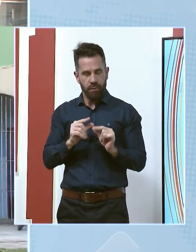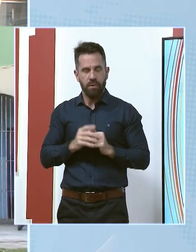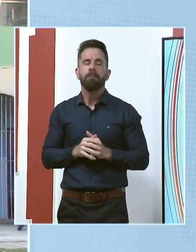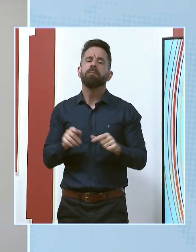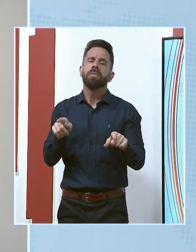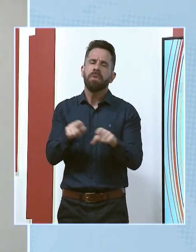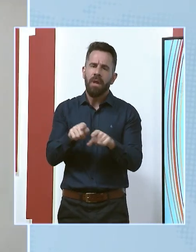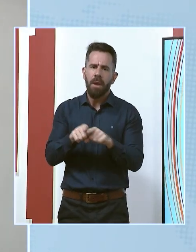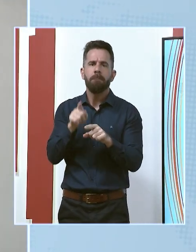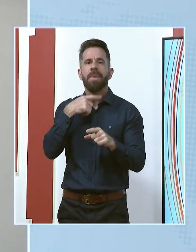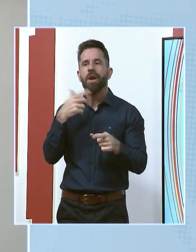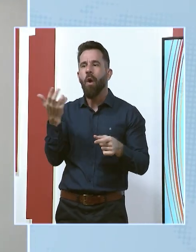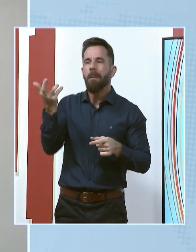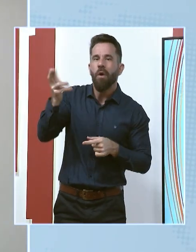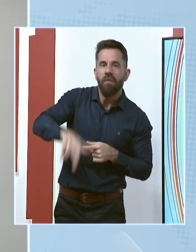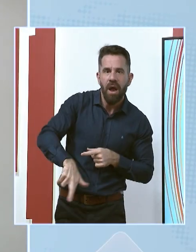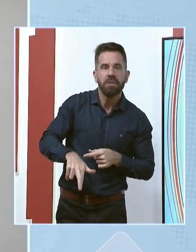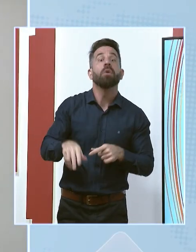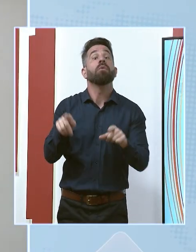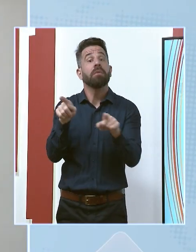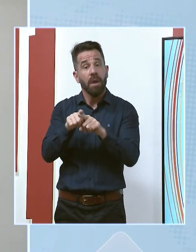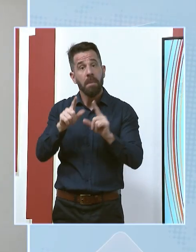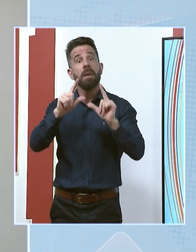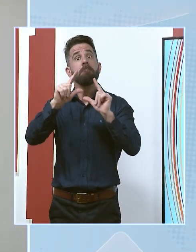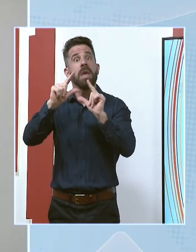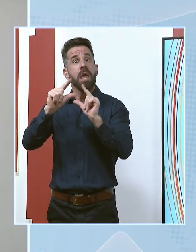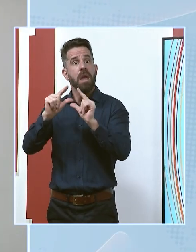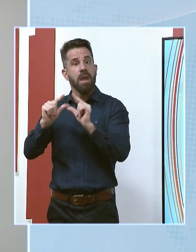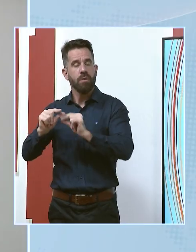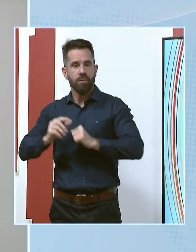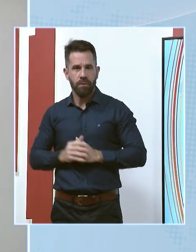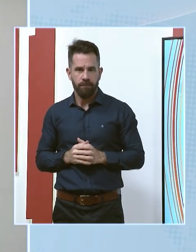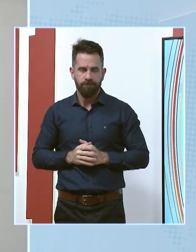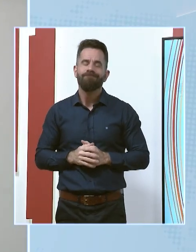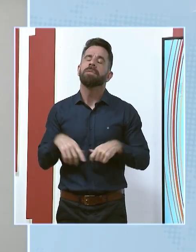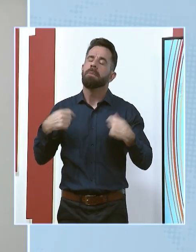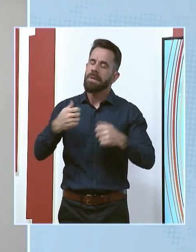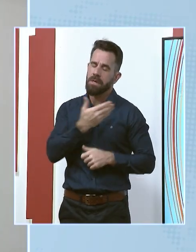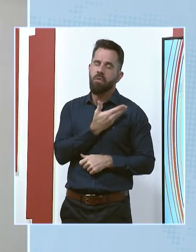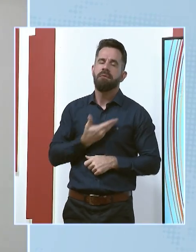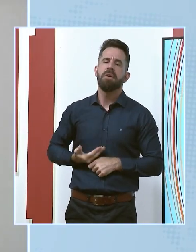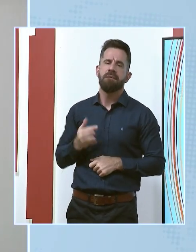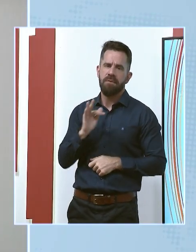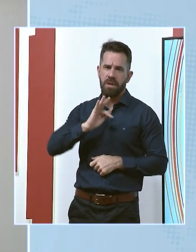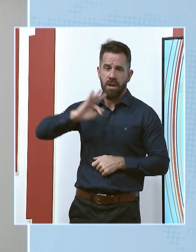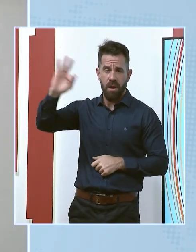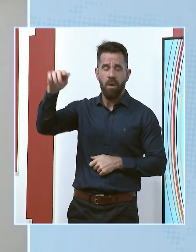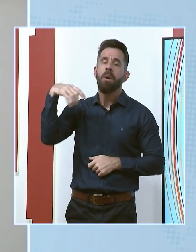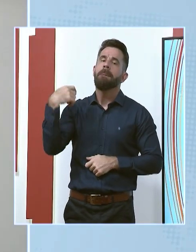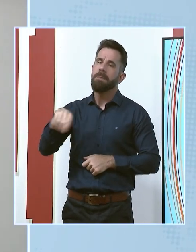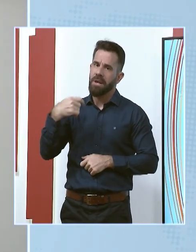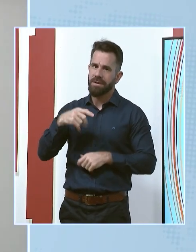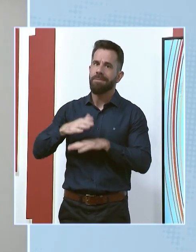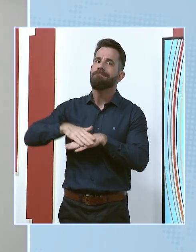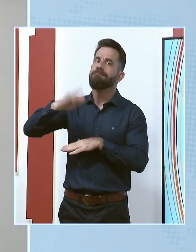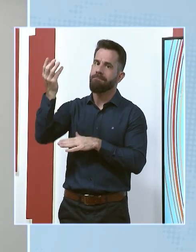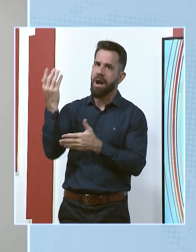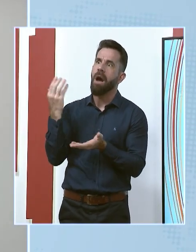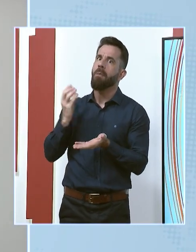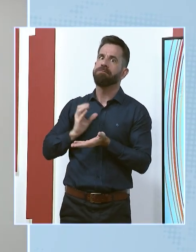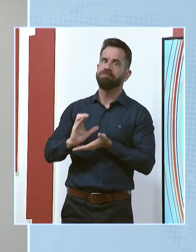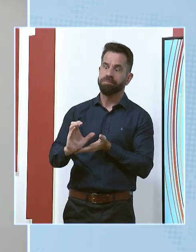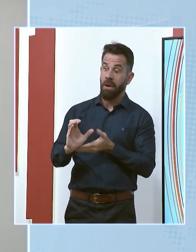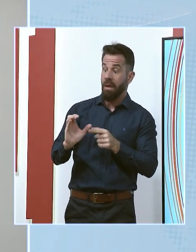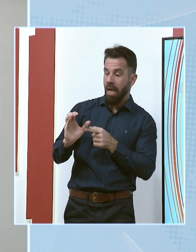mesmo período. A gente precisa, que, além do próprio governo federal amplie os recursos para o programa, a gente